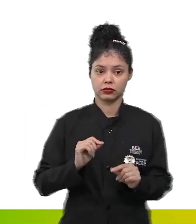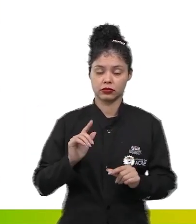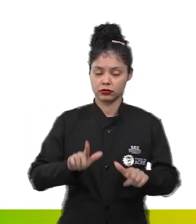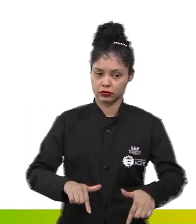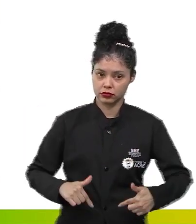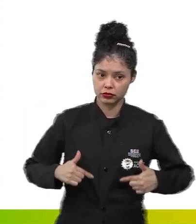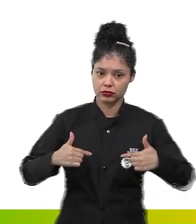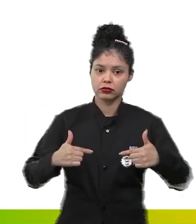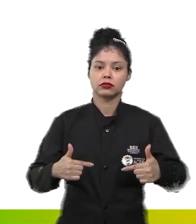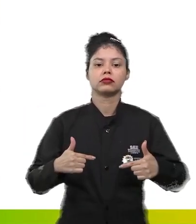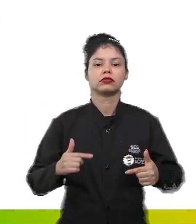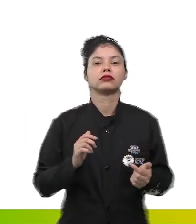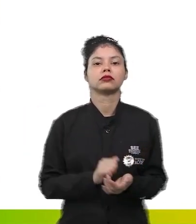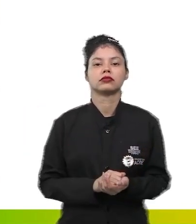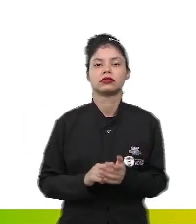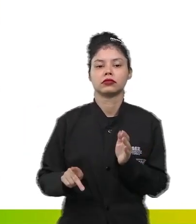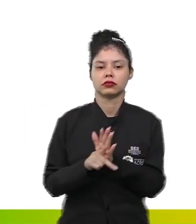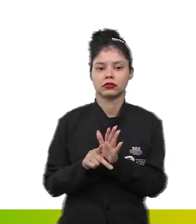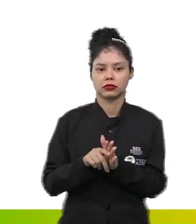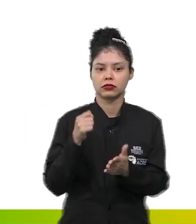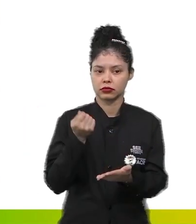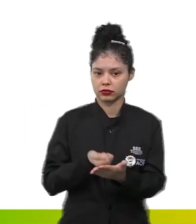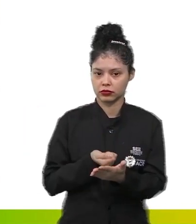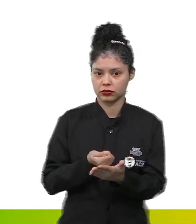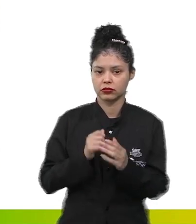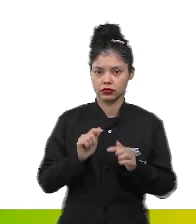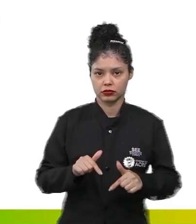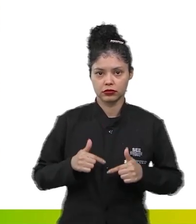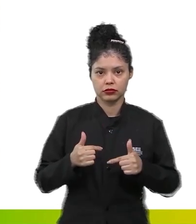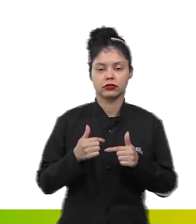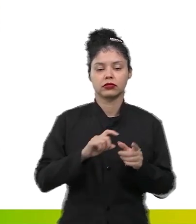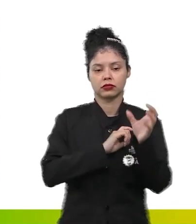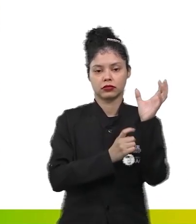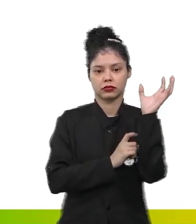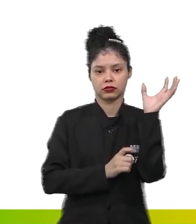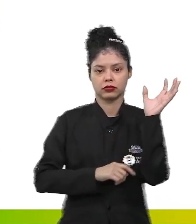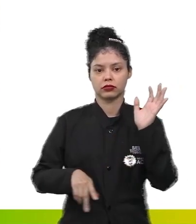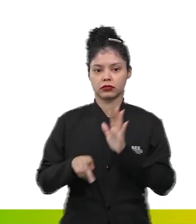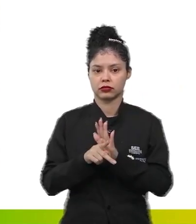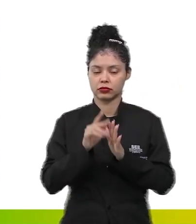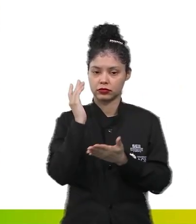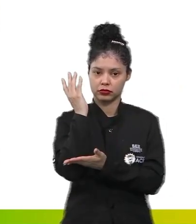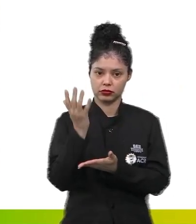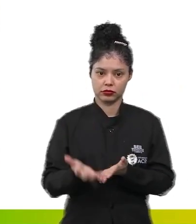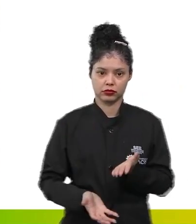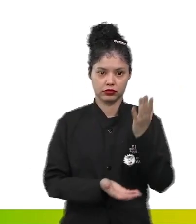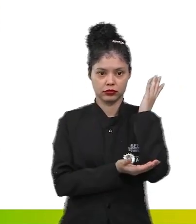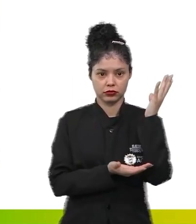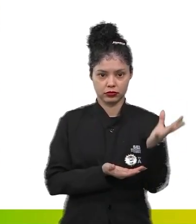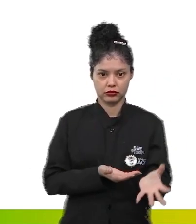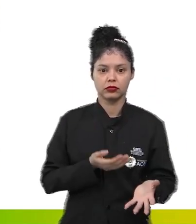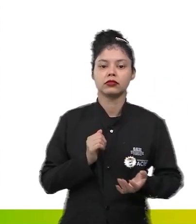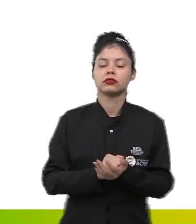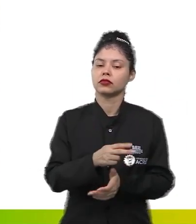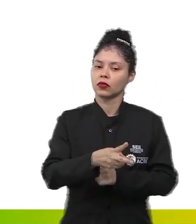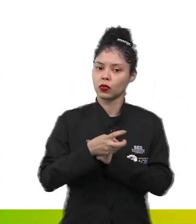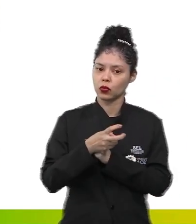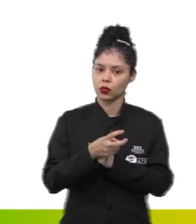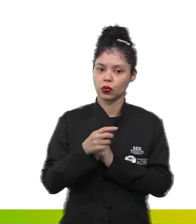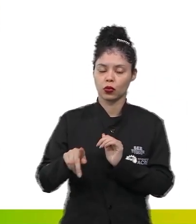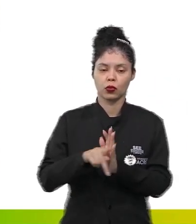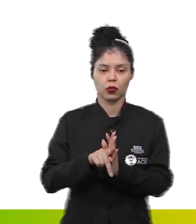luta pacífica e de resistência dos seringueiros do Acre contra o desmatamento, a exploração